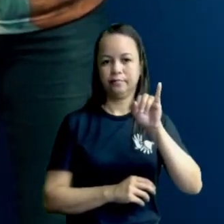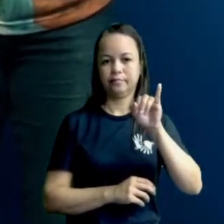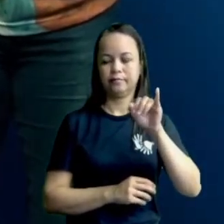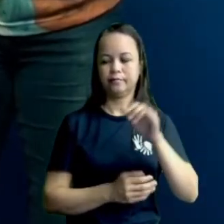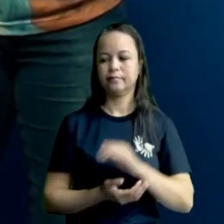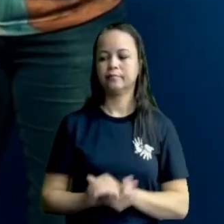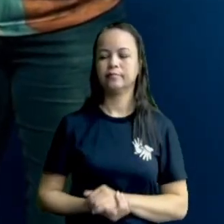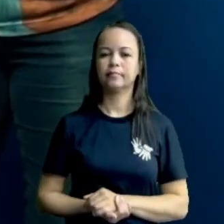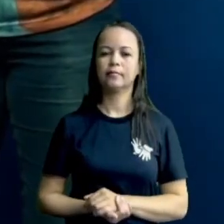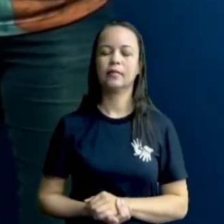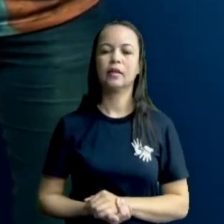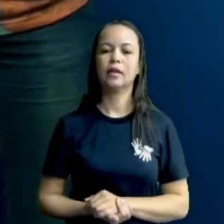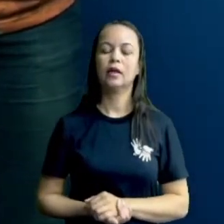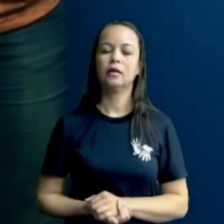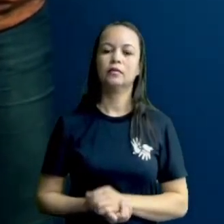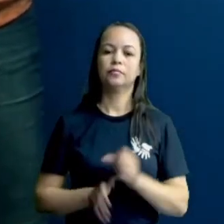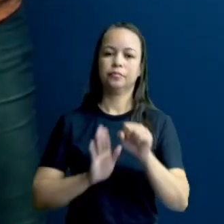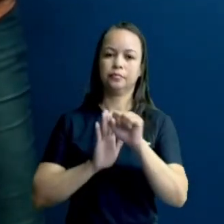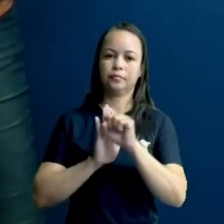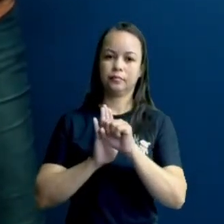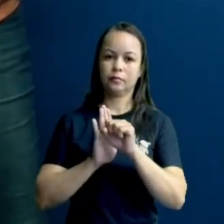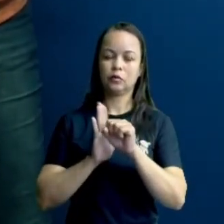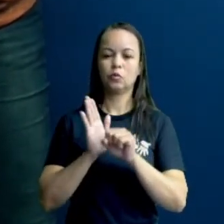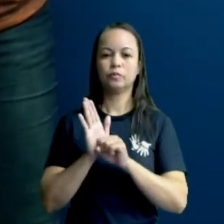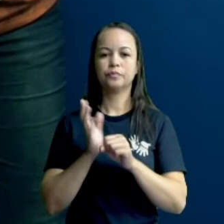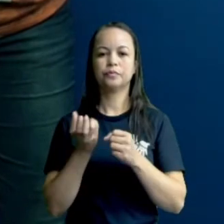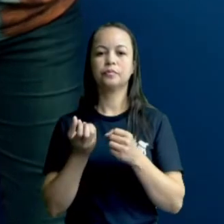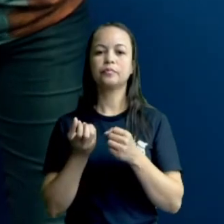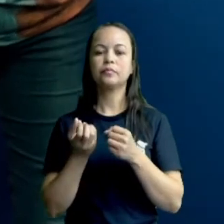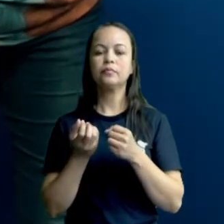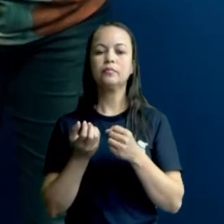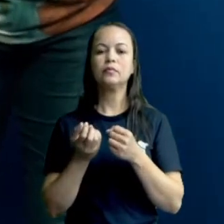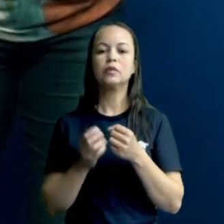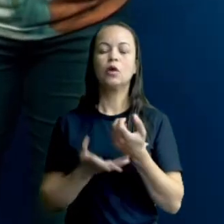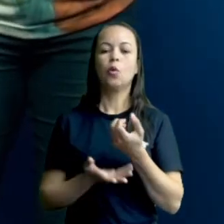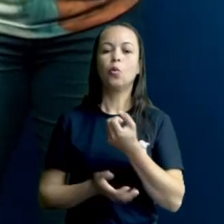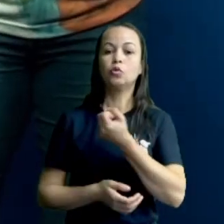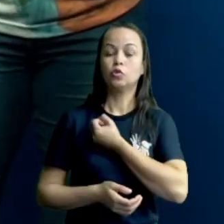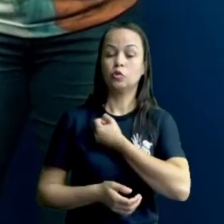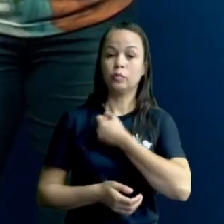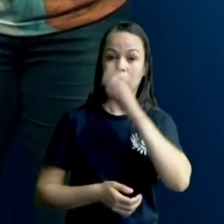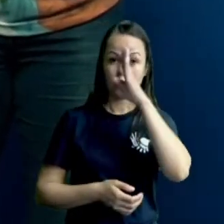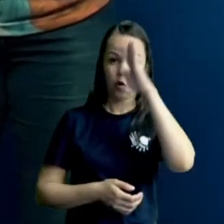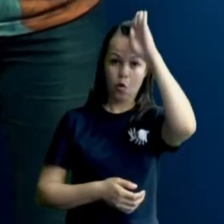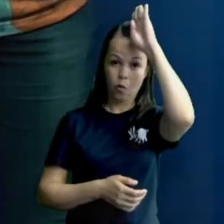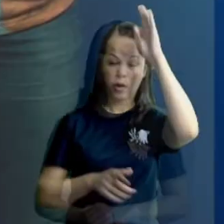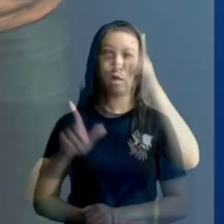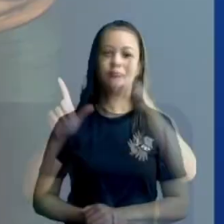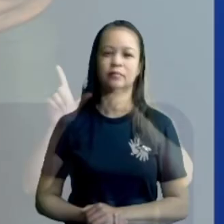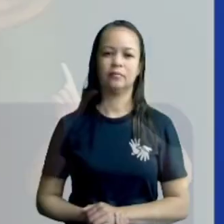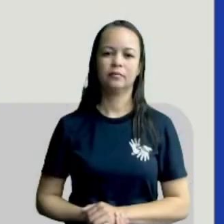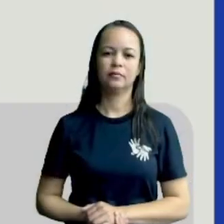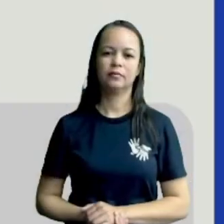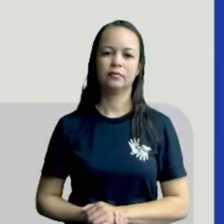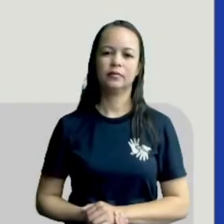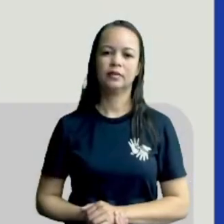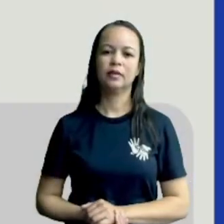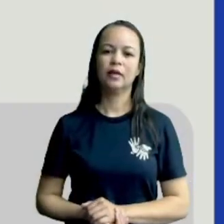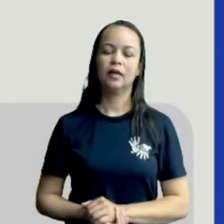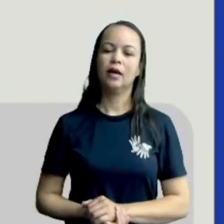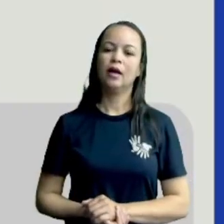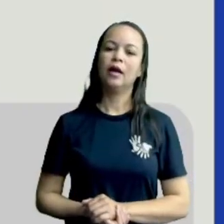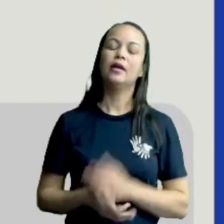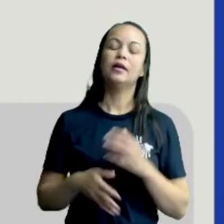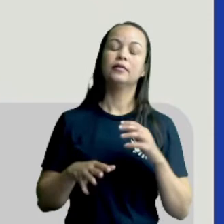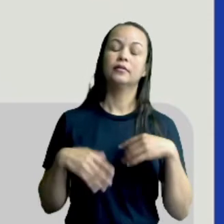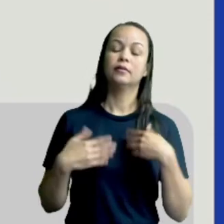tá? O algarismo romano ele é representado por letras. Então, a gente tem que ver essa representação. Então, a gente pode notar lá